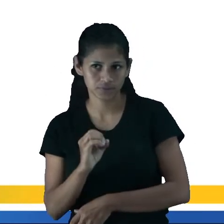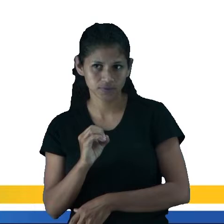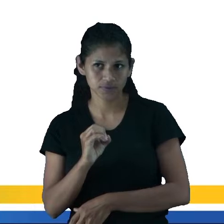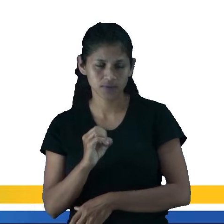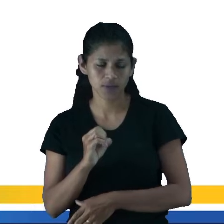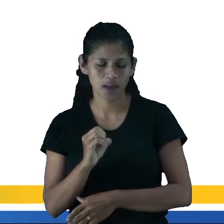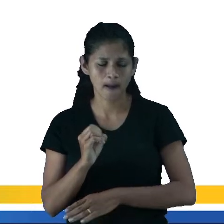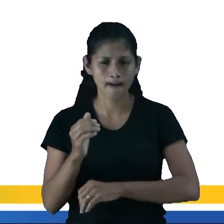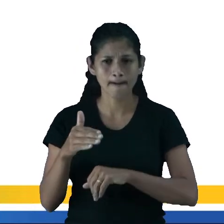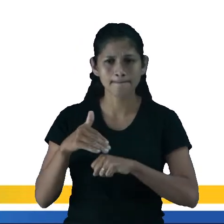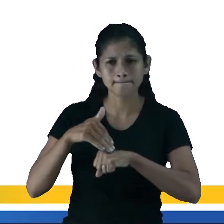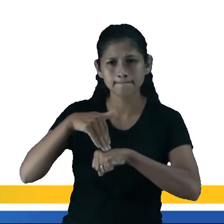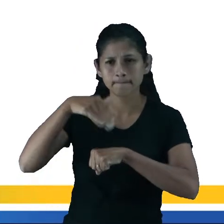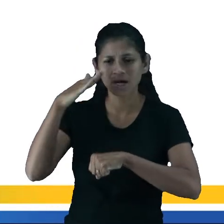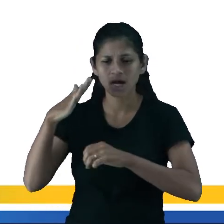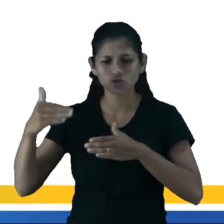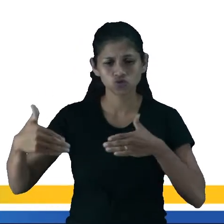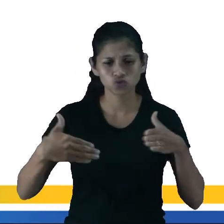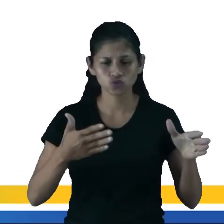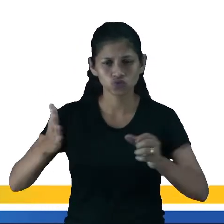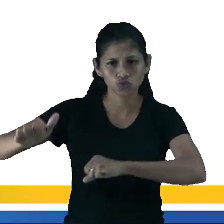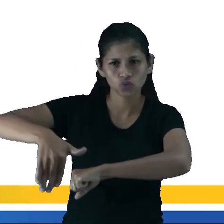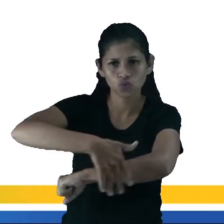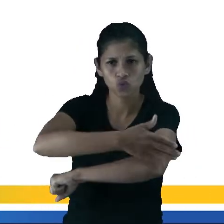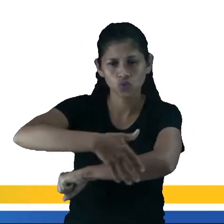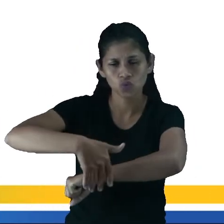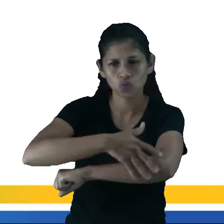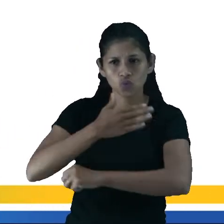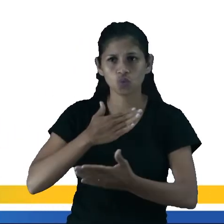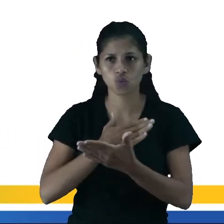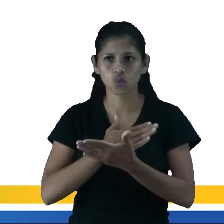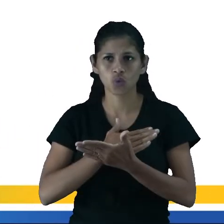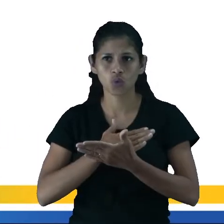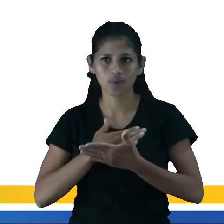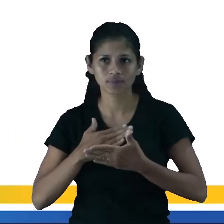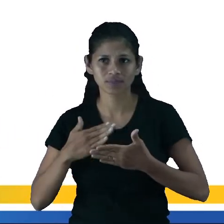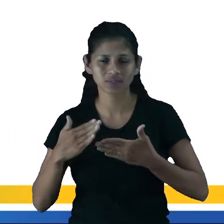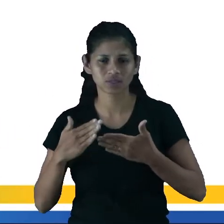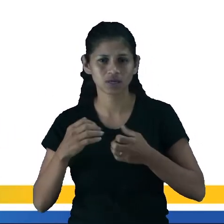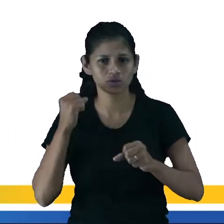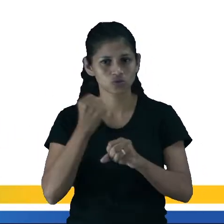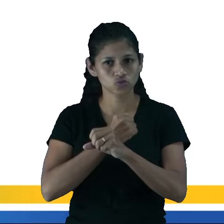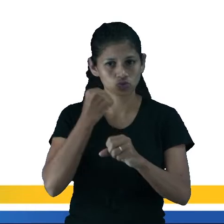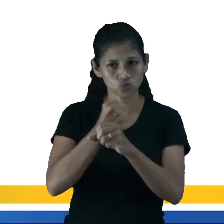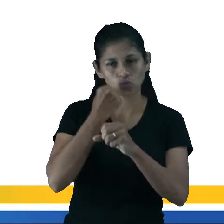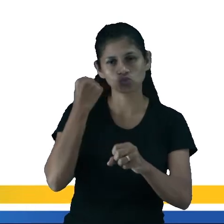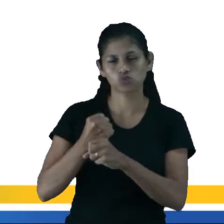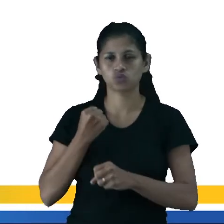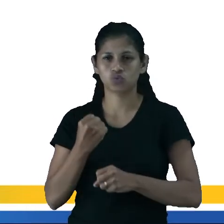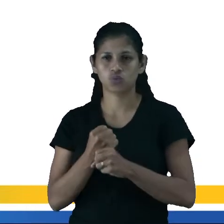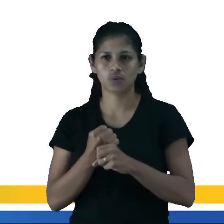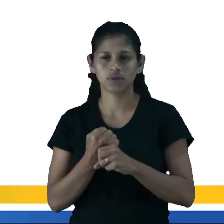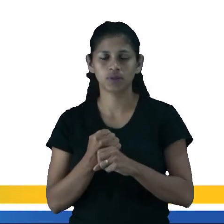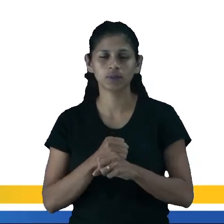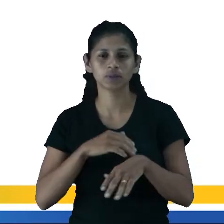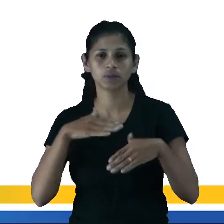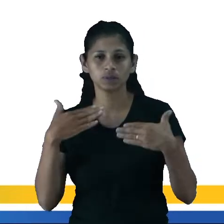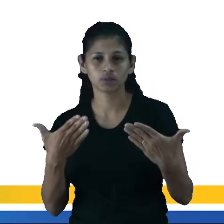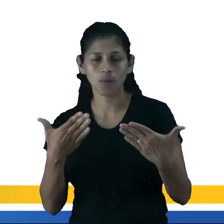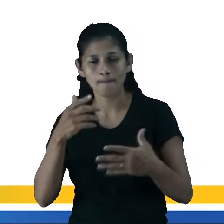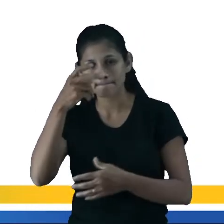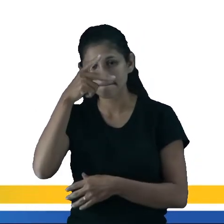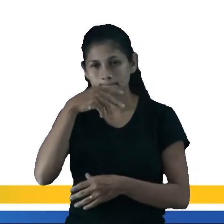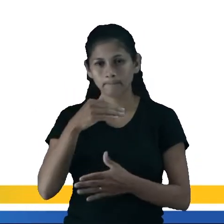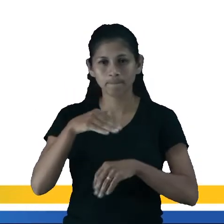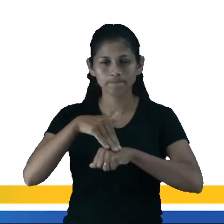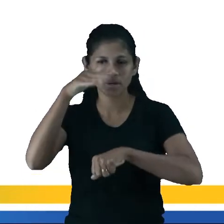começaram a ser construídas, levando as pessoas a preferirem o transporte por automóveis. Essa tendência